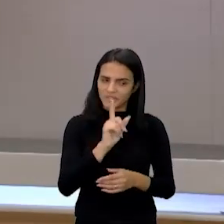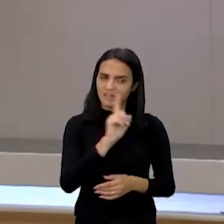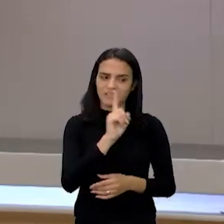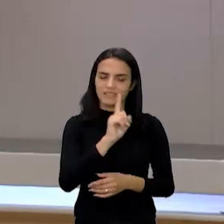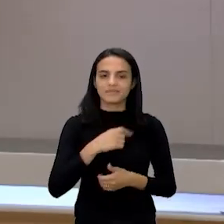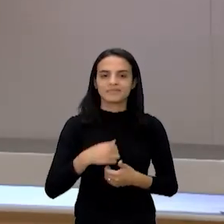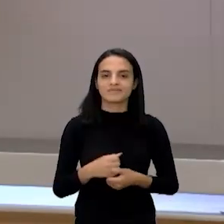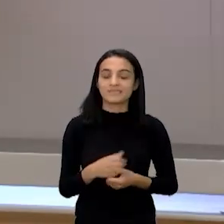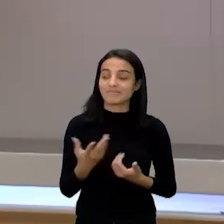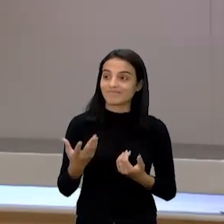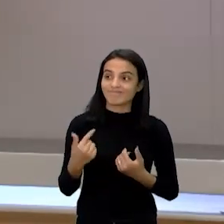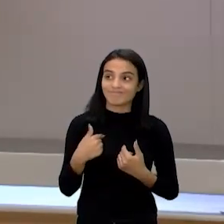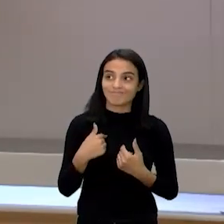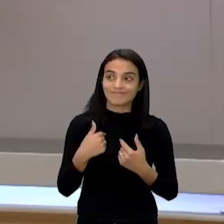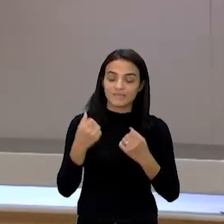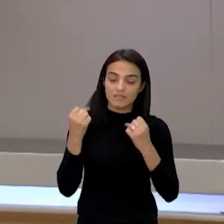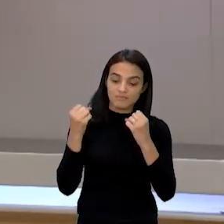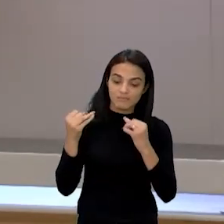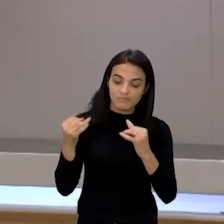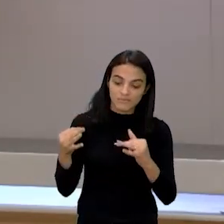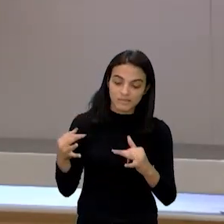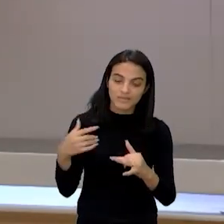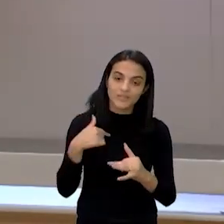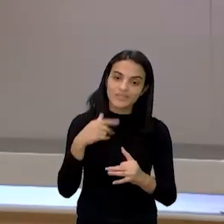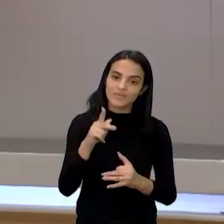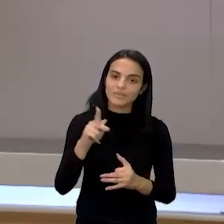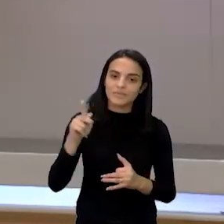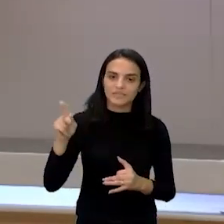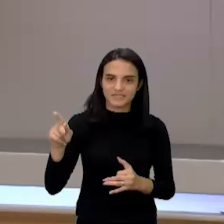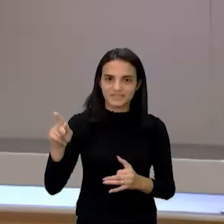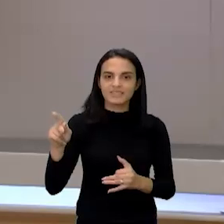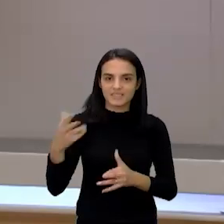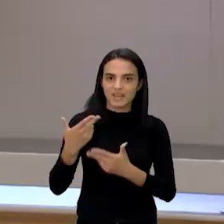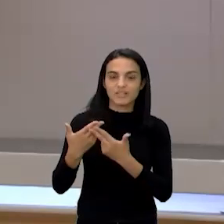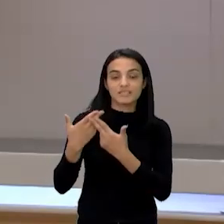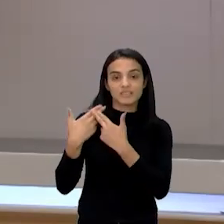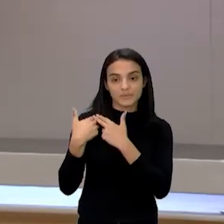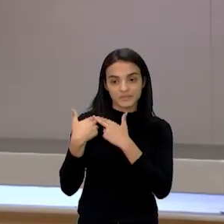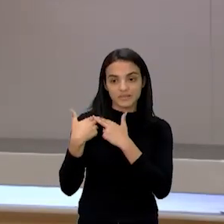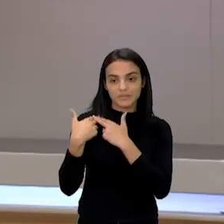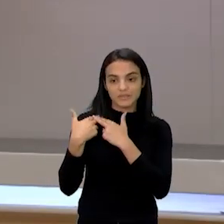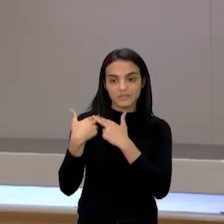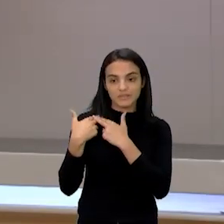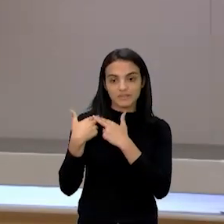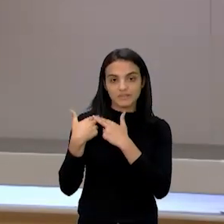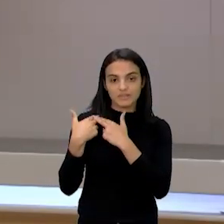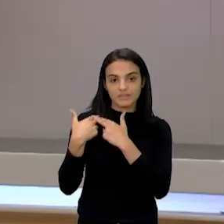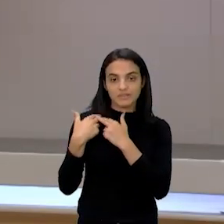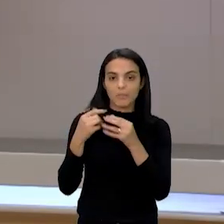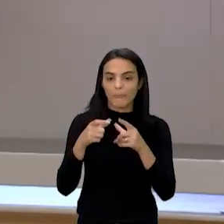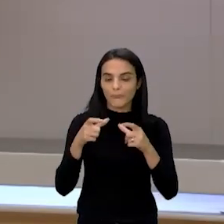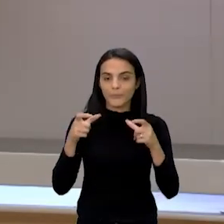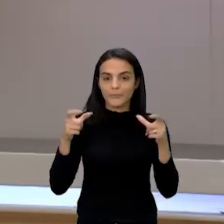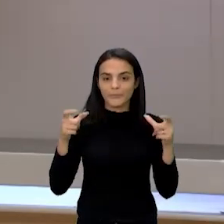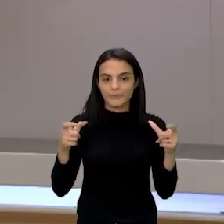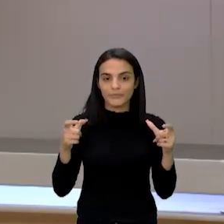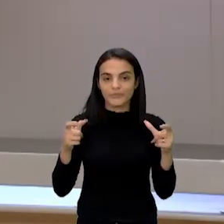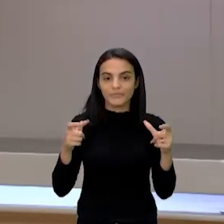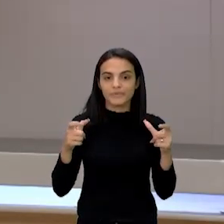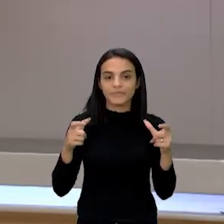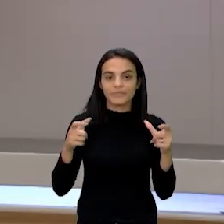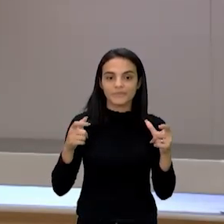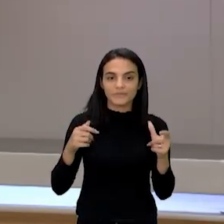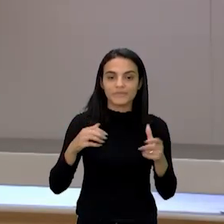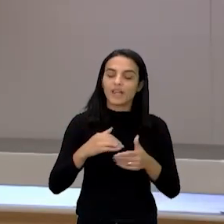conta isso, e nós, enquanto professores, da nossa responsabilidade grande de